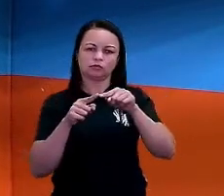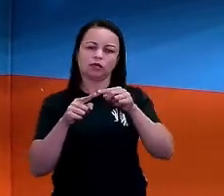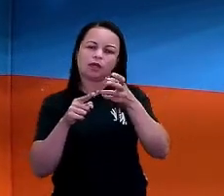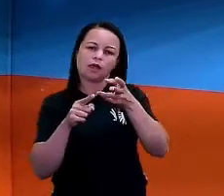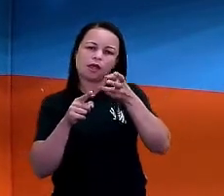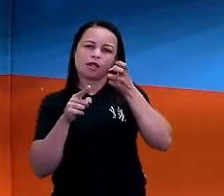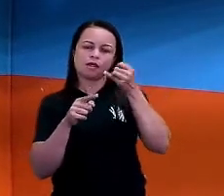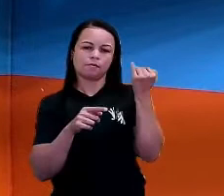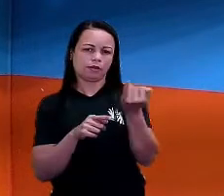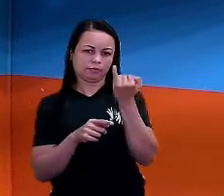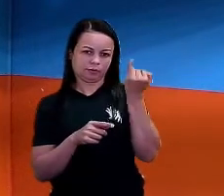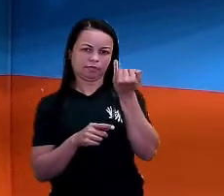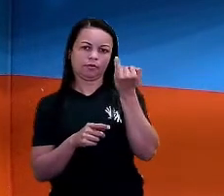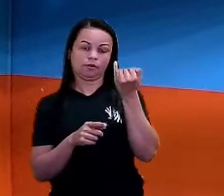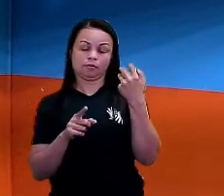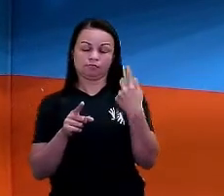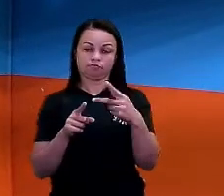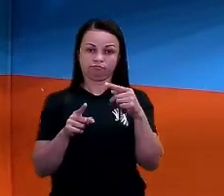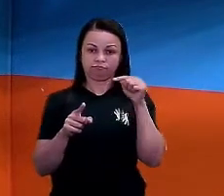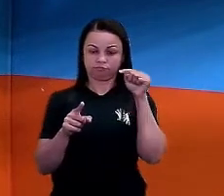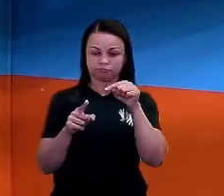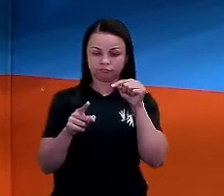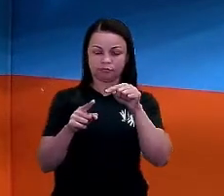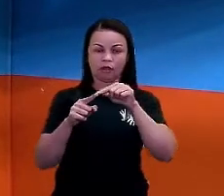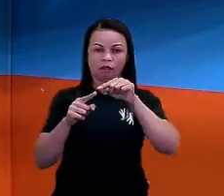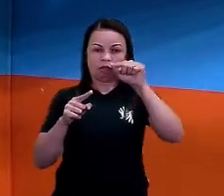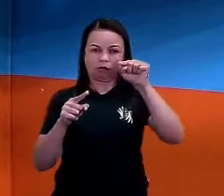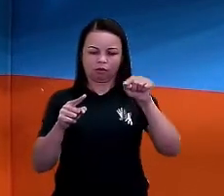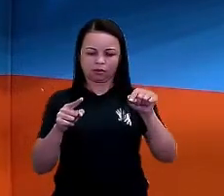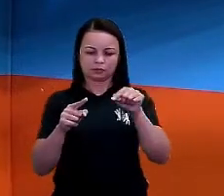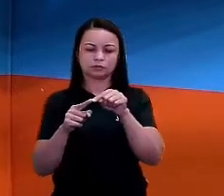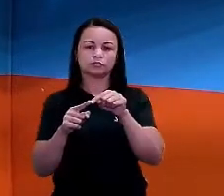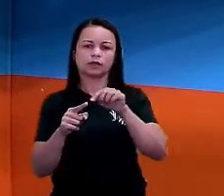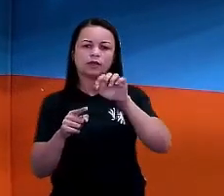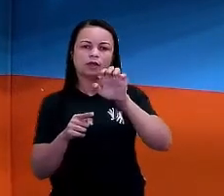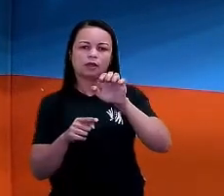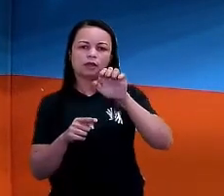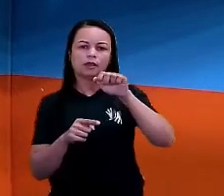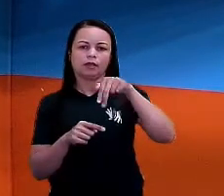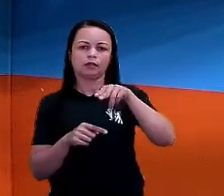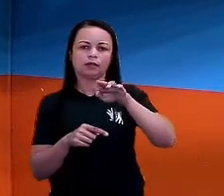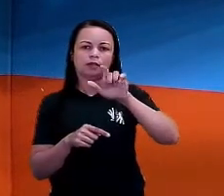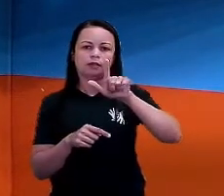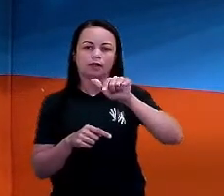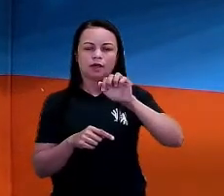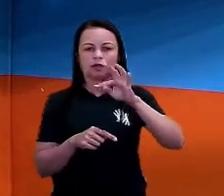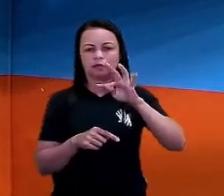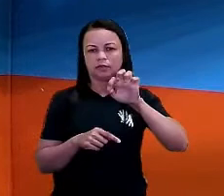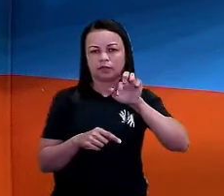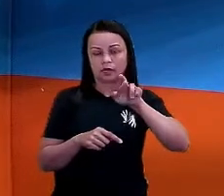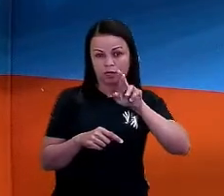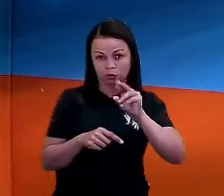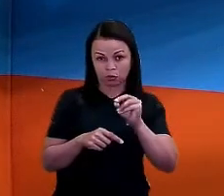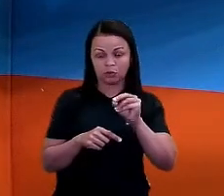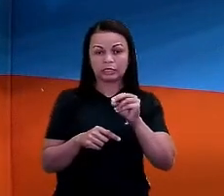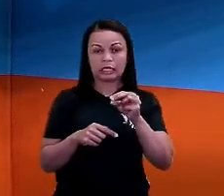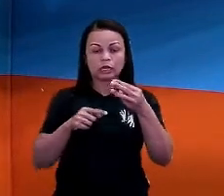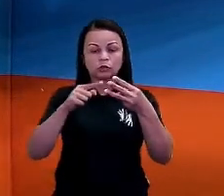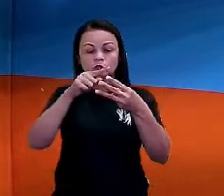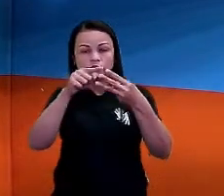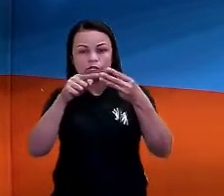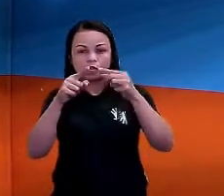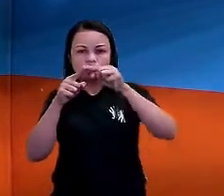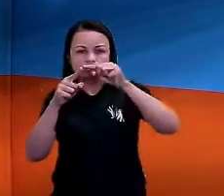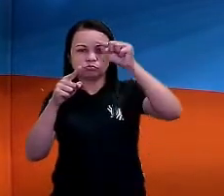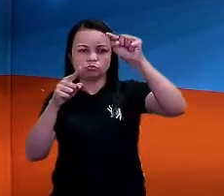perceba que o triângulo equilátero, que tem os 3 lados iguais, é o que a gente vai usar nessa